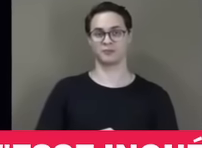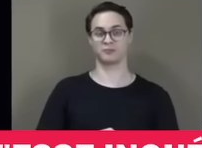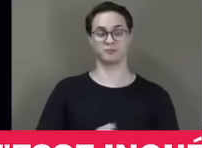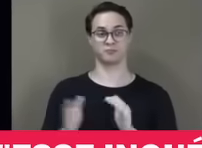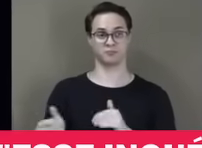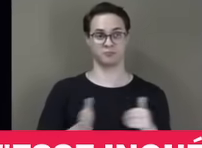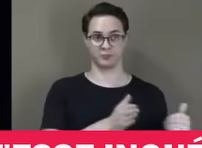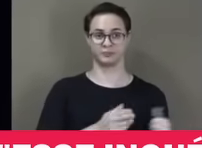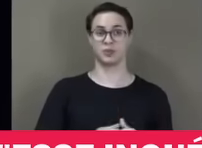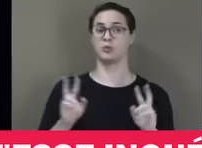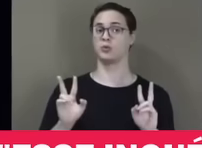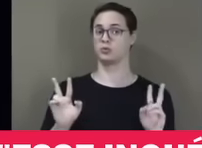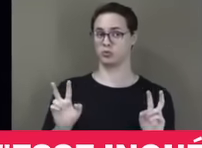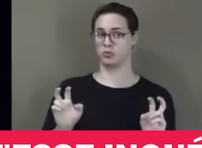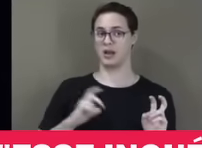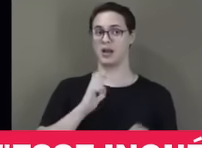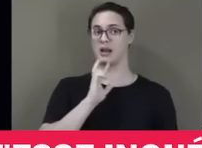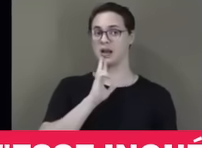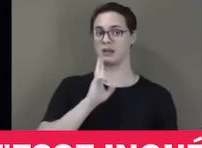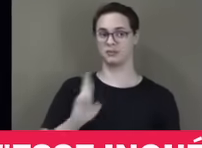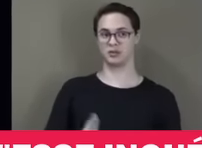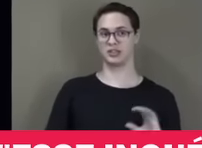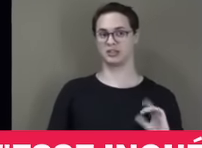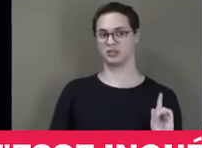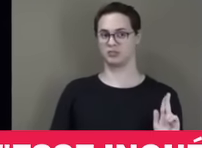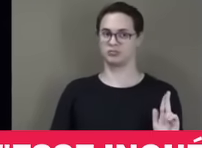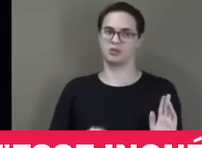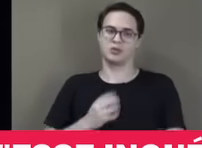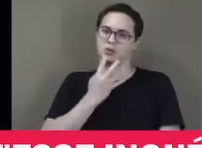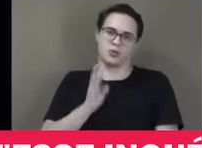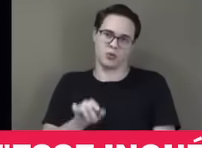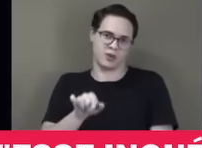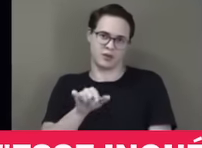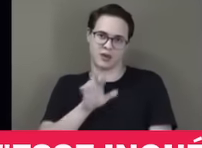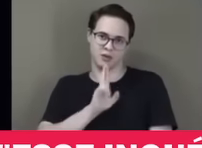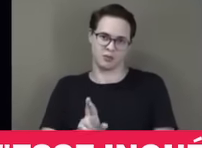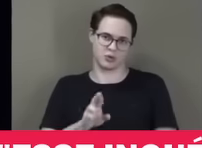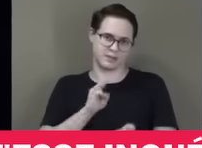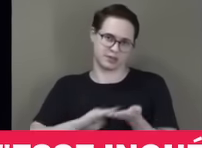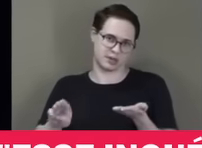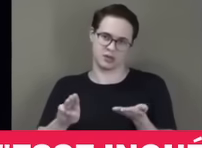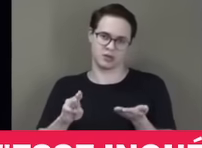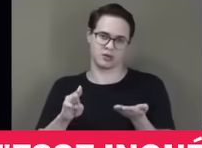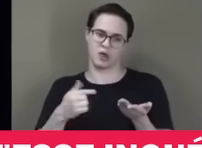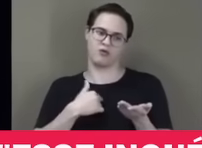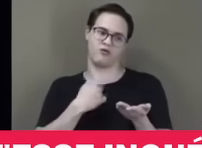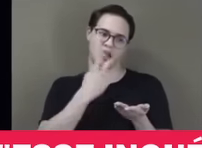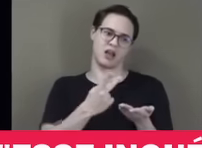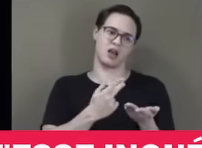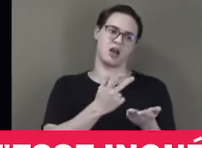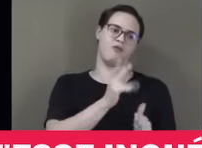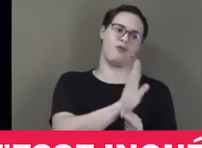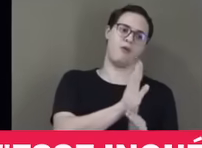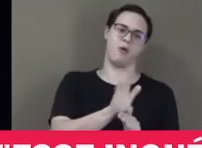questão da resposta dada pela CGU, eu não conheço a resposta, não me cabe defender aqui qualquer